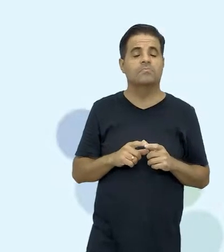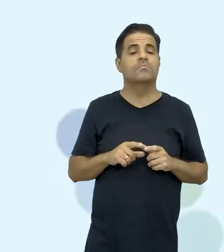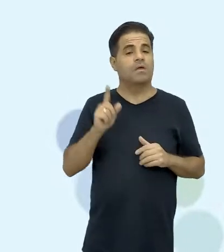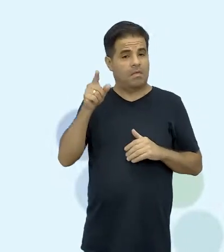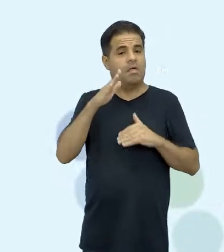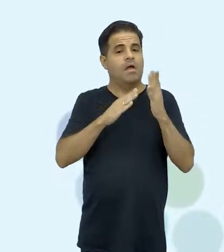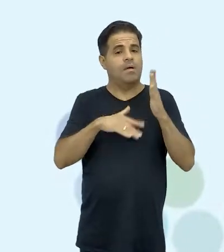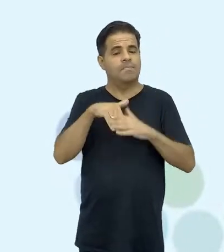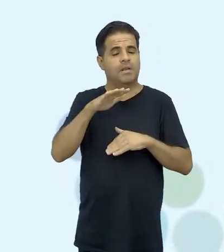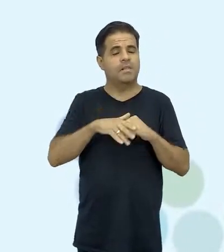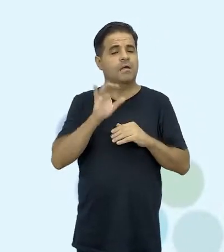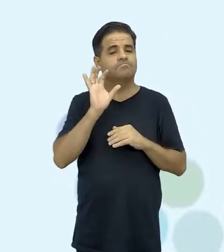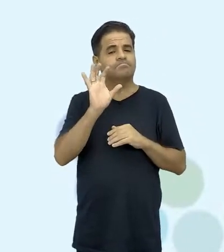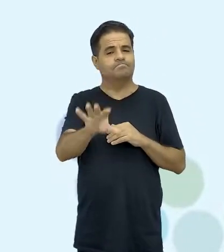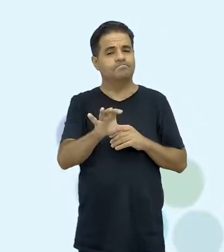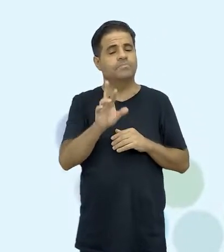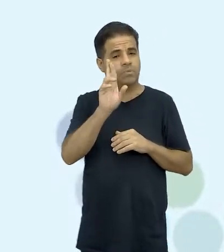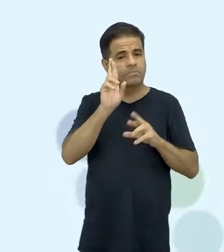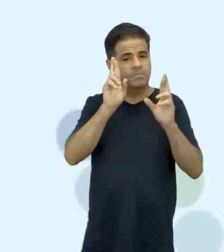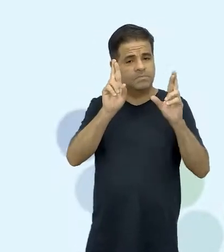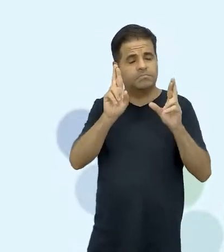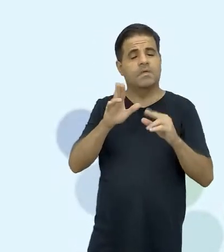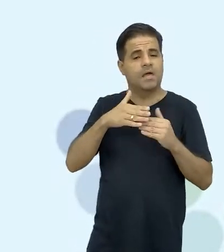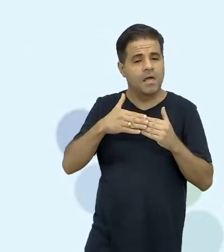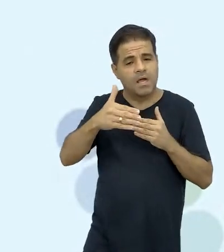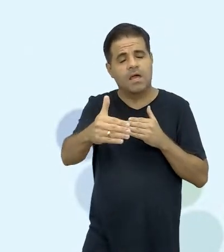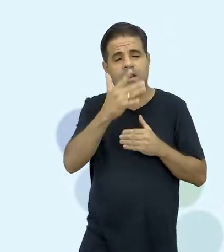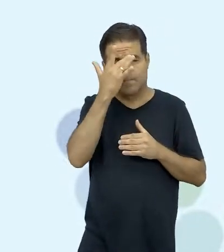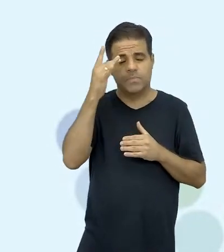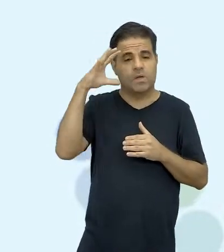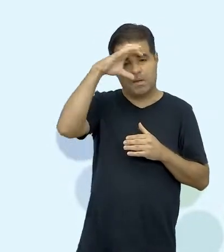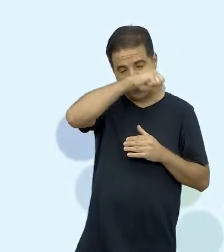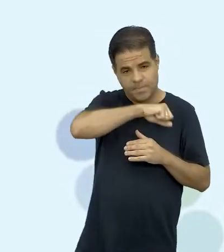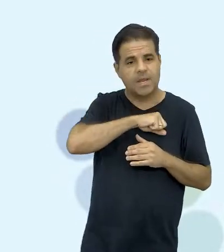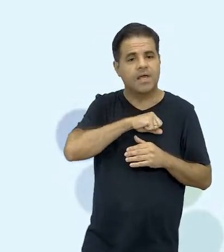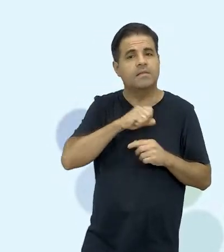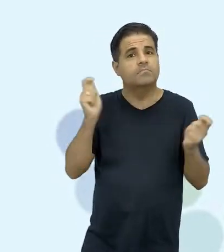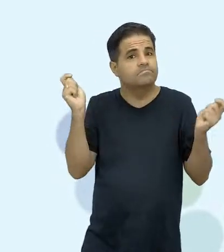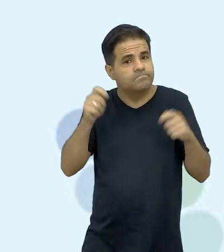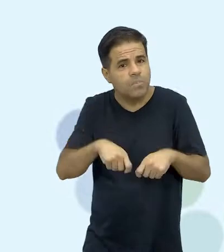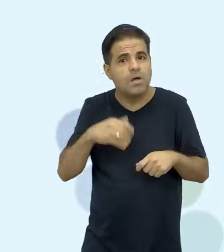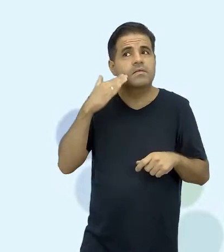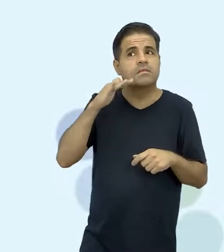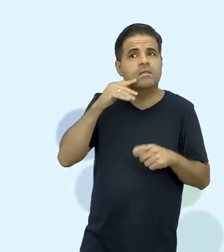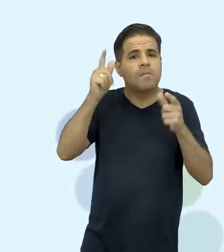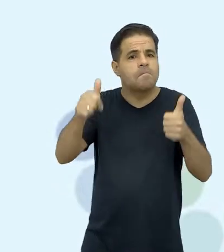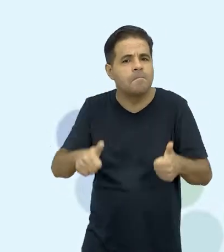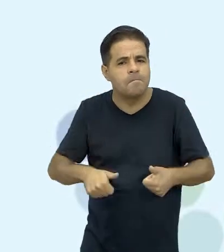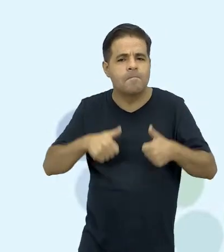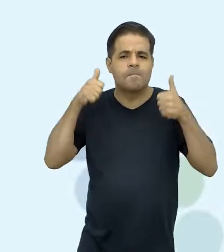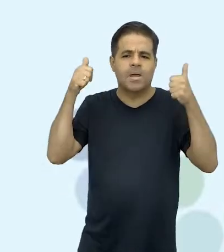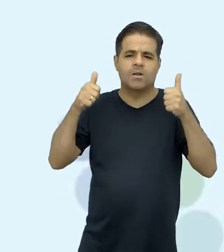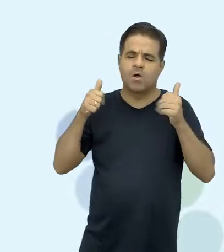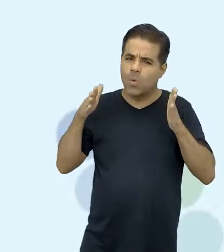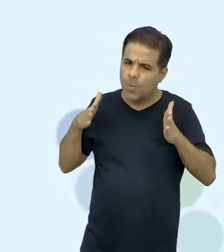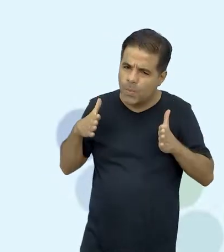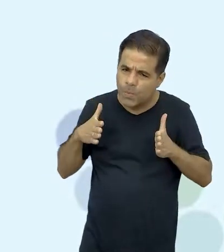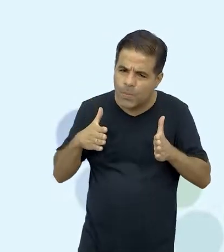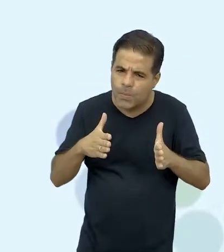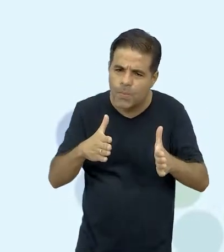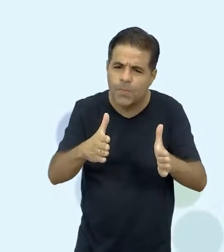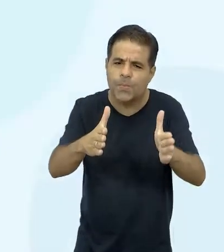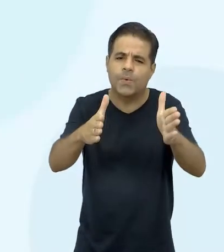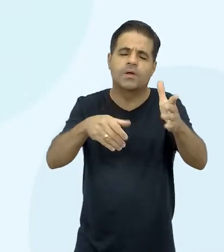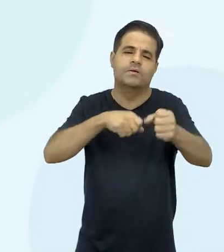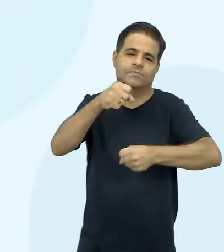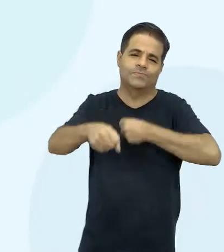a habilidade, é o que se espera que o estudante ele aprenda ou entenda melhor ao longo do seu ano letivo,